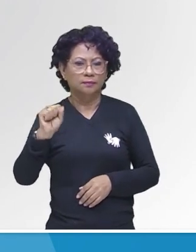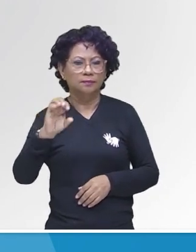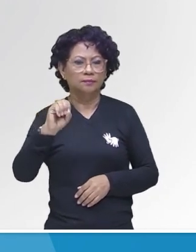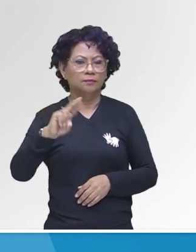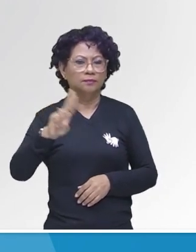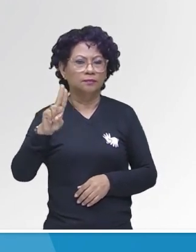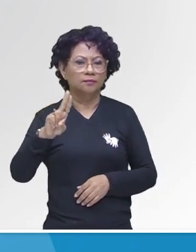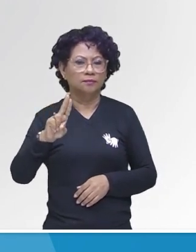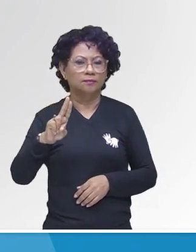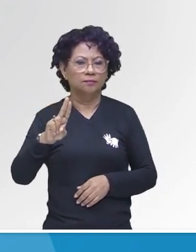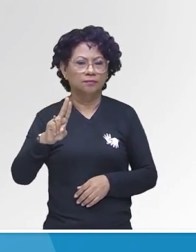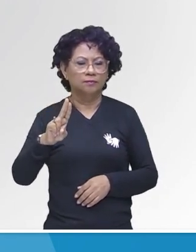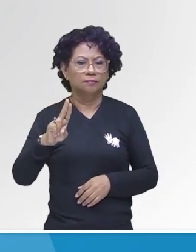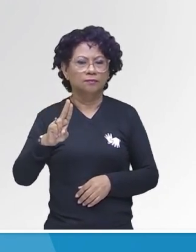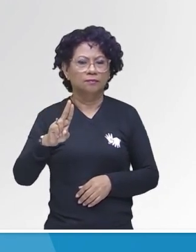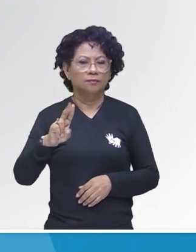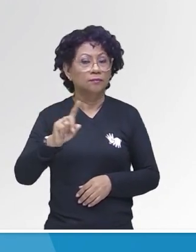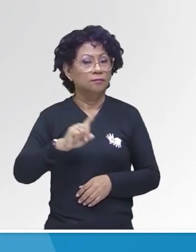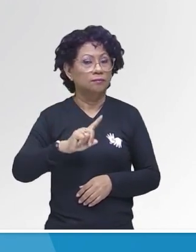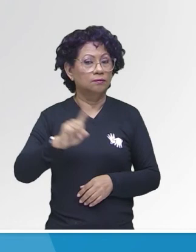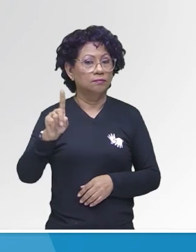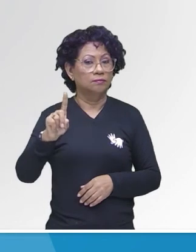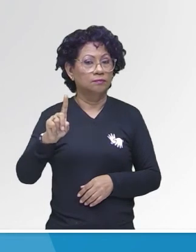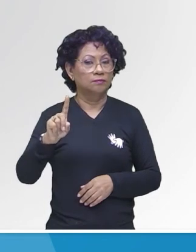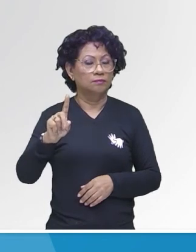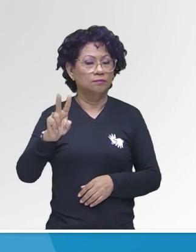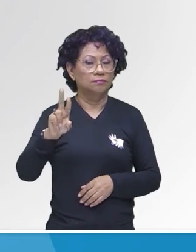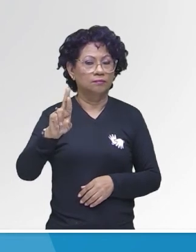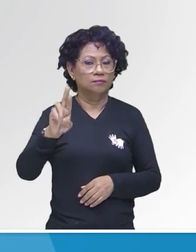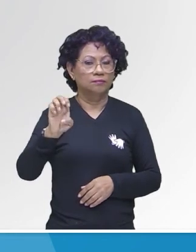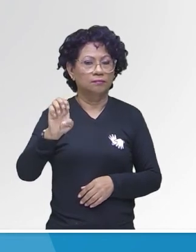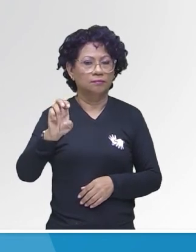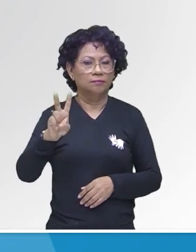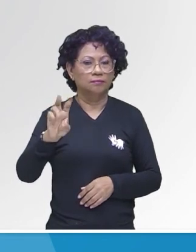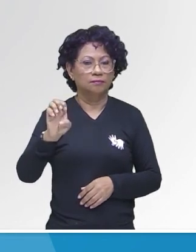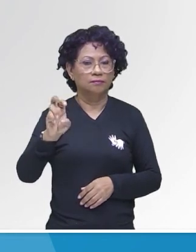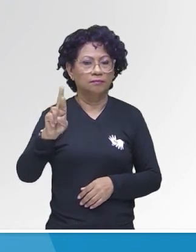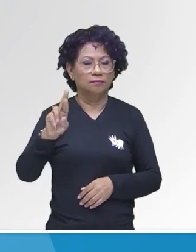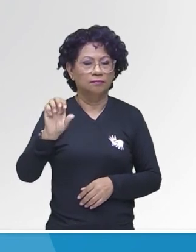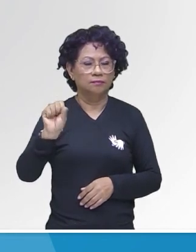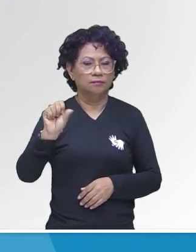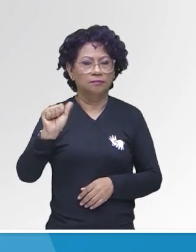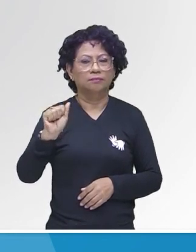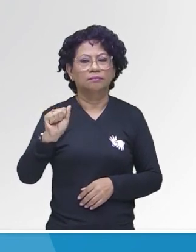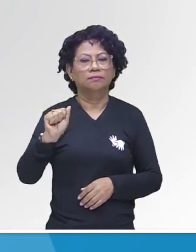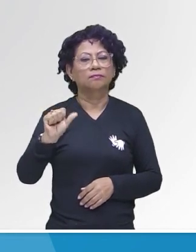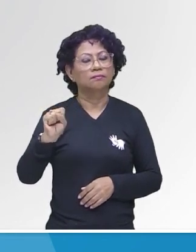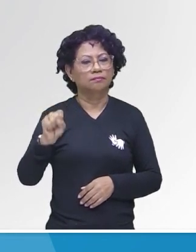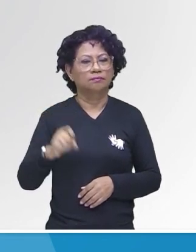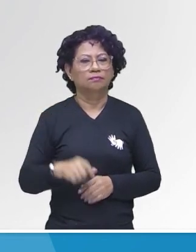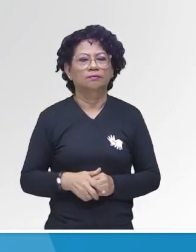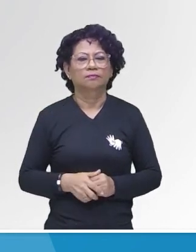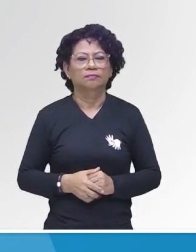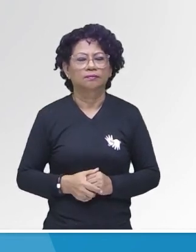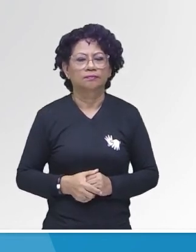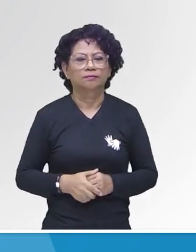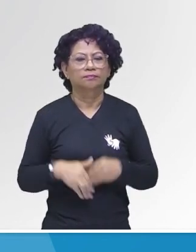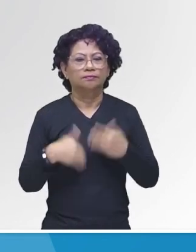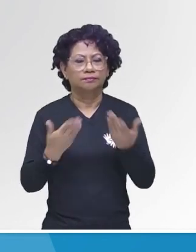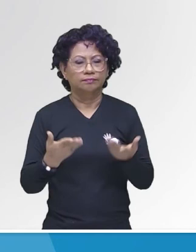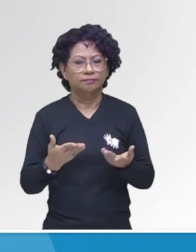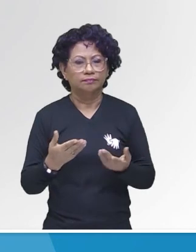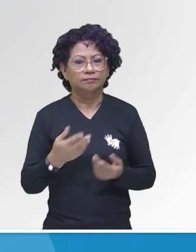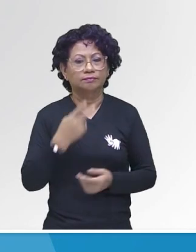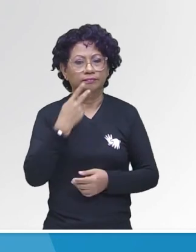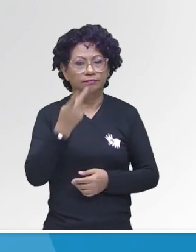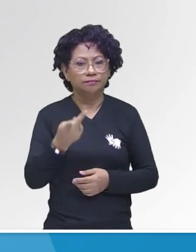plano, né? Ou não. No caso de reversas, são 2 retas que não pertencem ao mesmo plano. Então, a gente pode